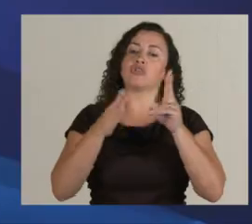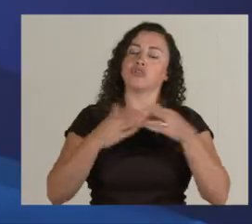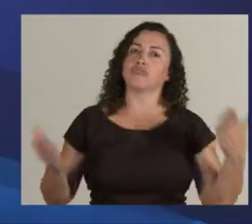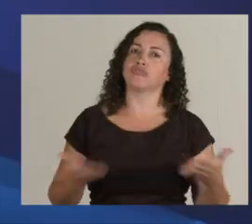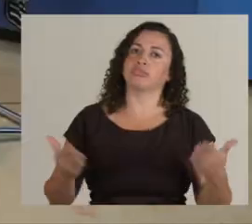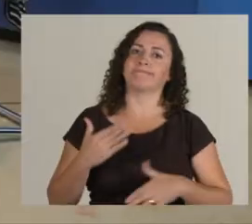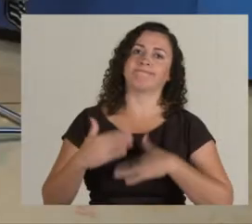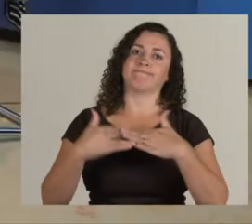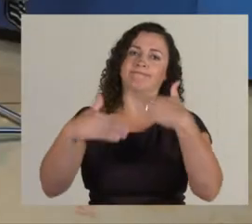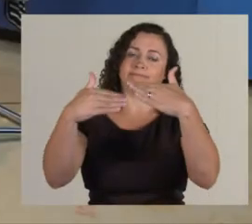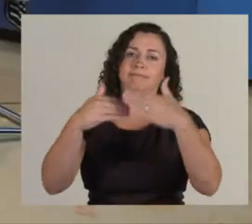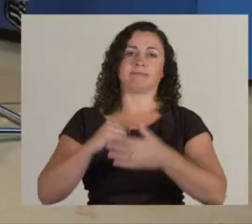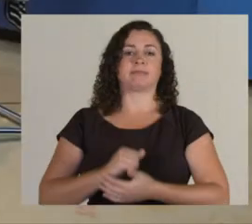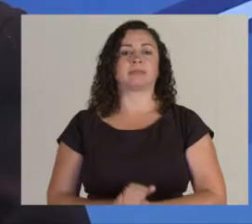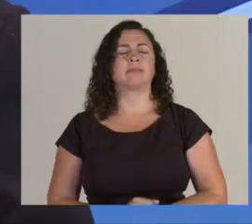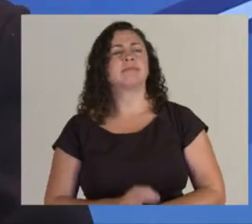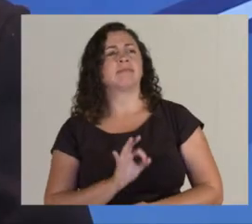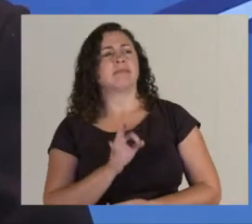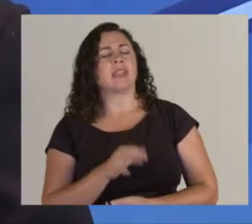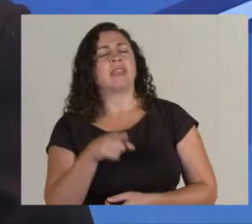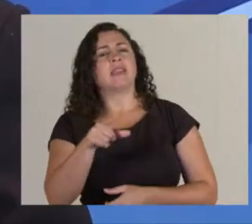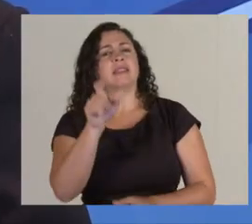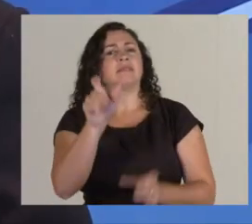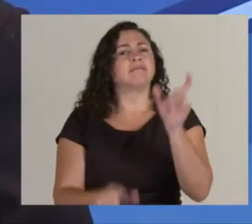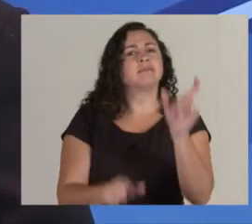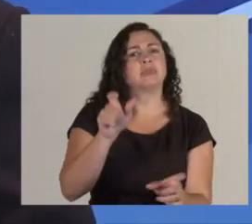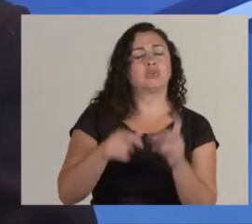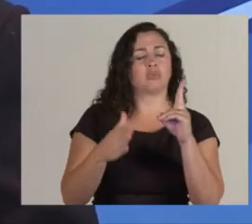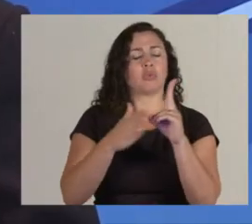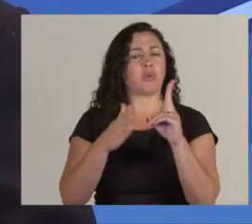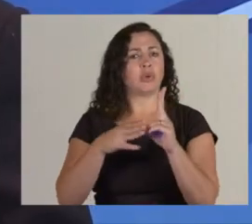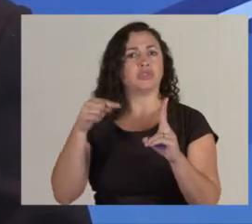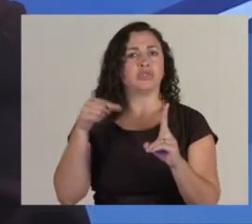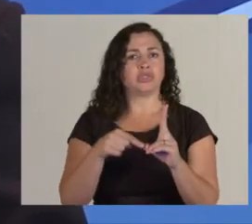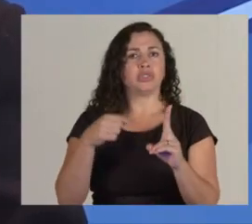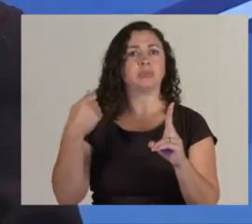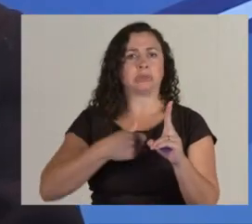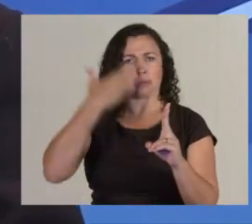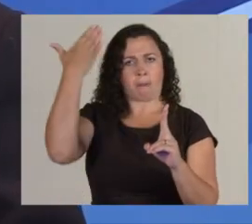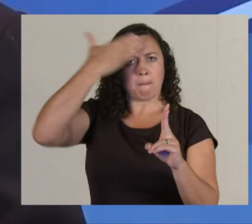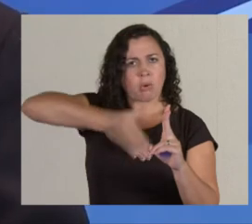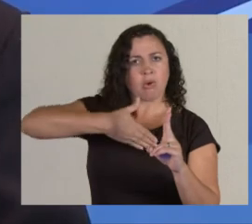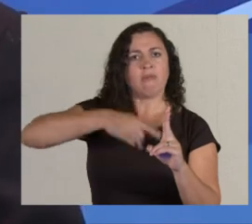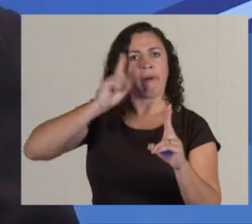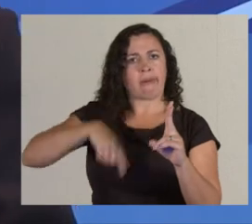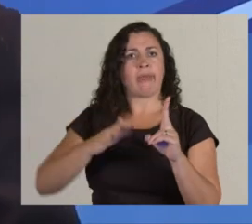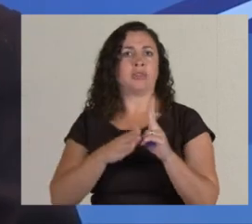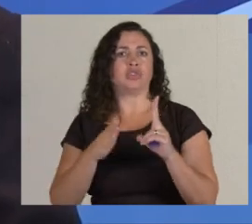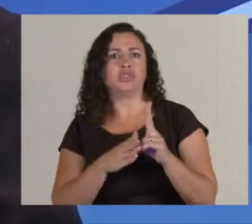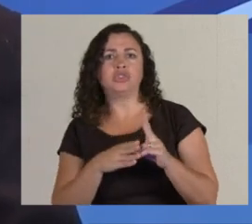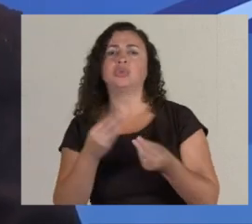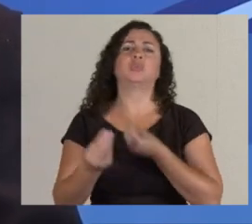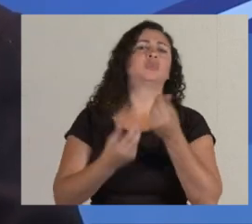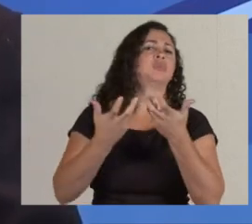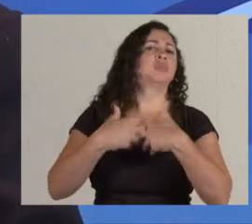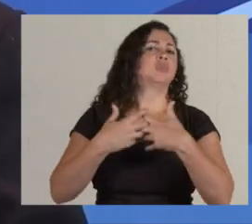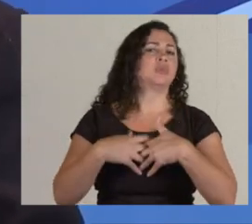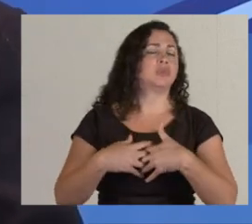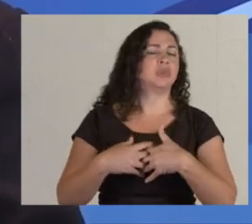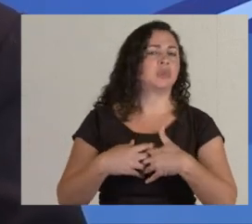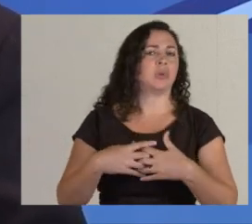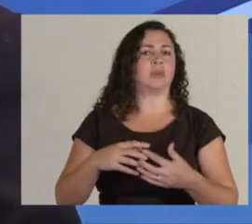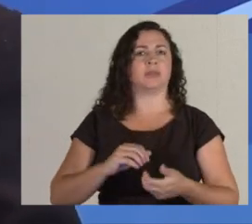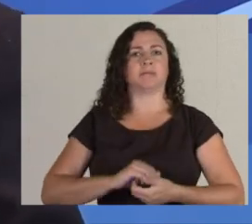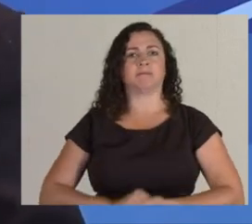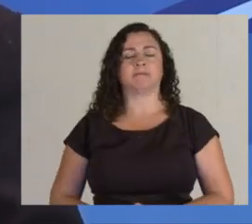populações indígenas. E esse público indígena, ele tem, vai ter que comprovar uma condição de indígena? Como é que